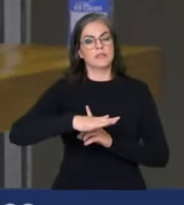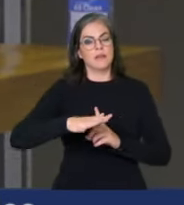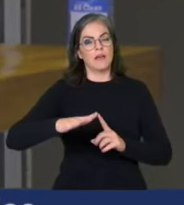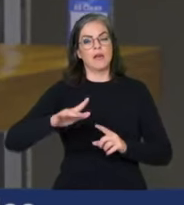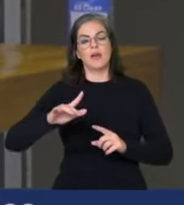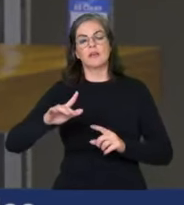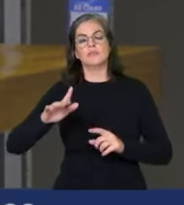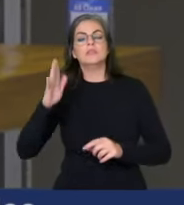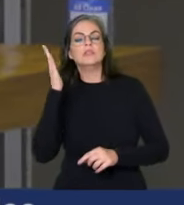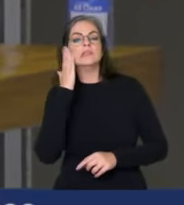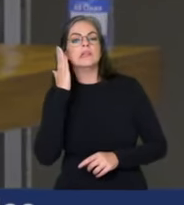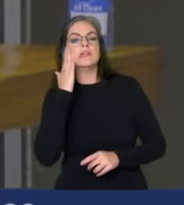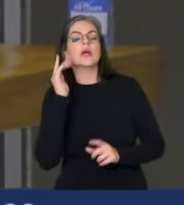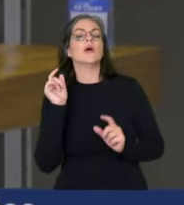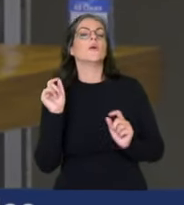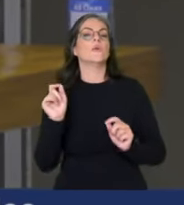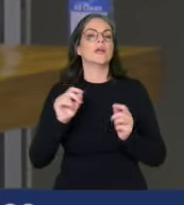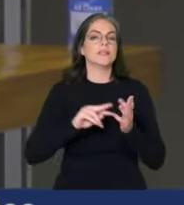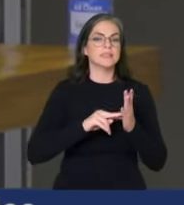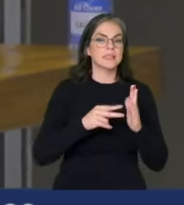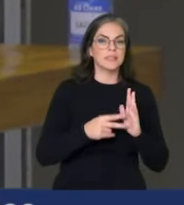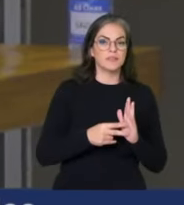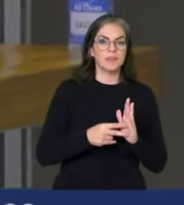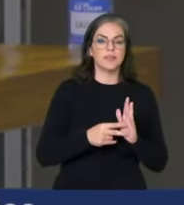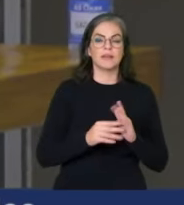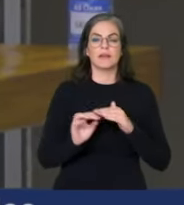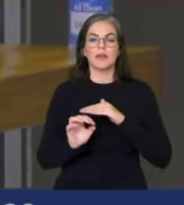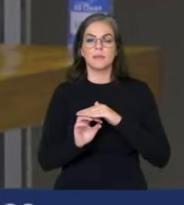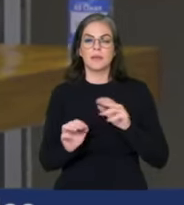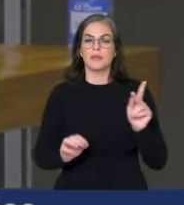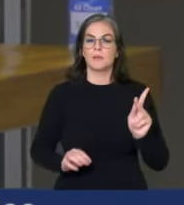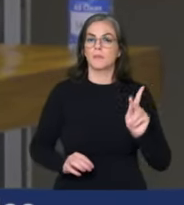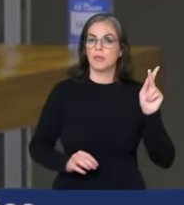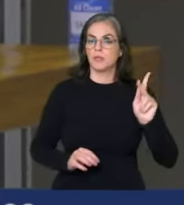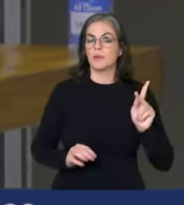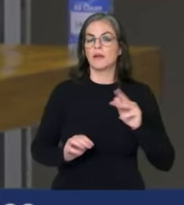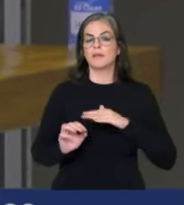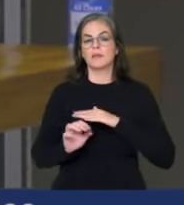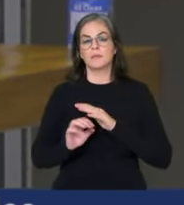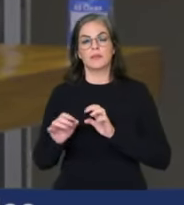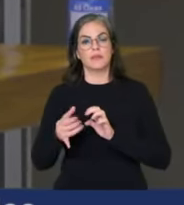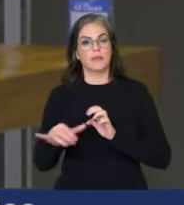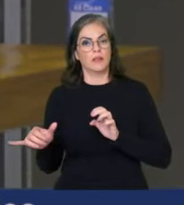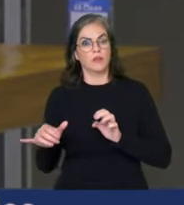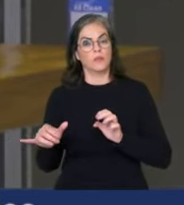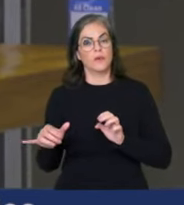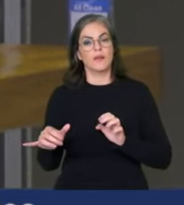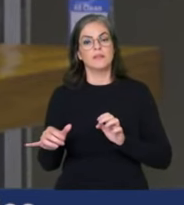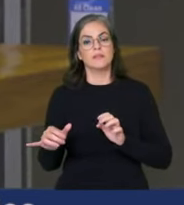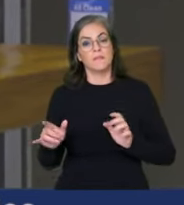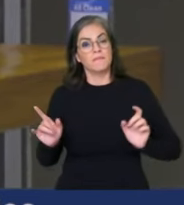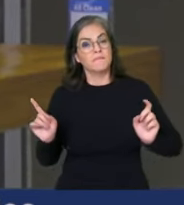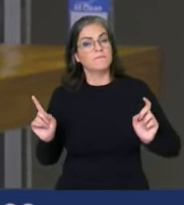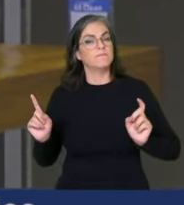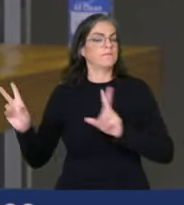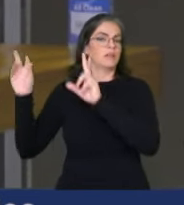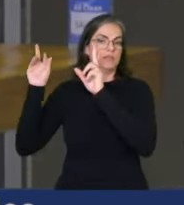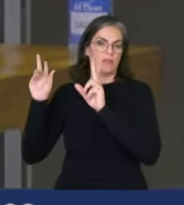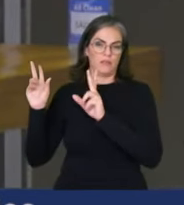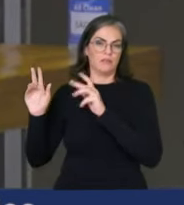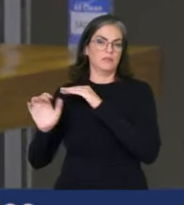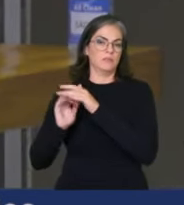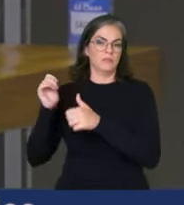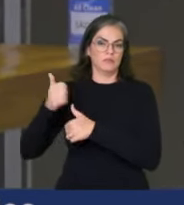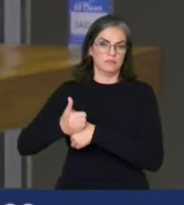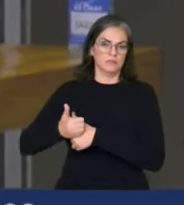Petrobras para nós enquanto consumidores, enquanto população que somos, né? Infelizmente, esse governo